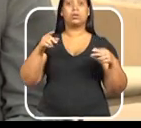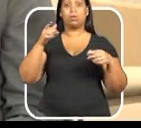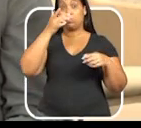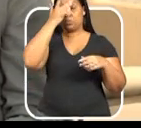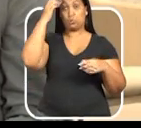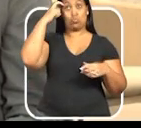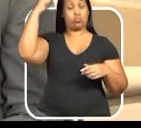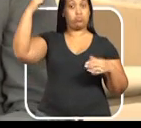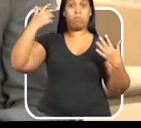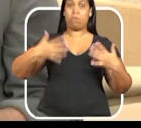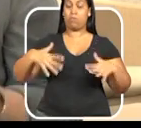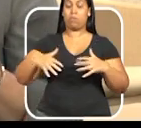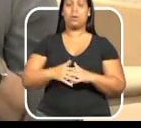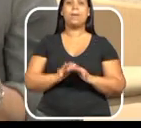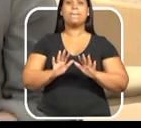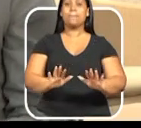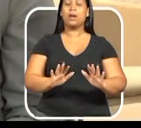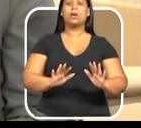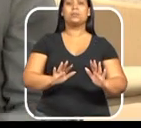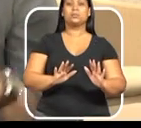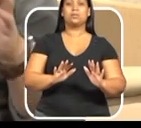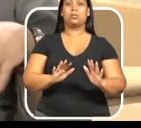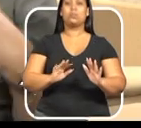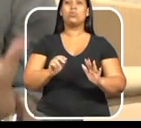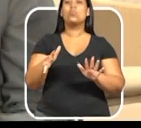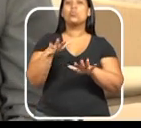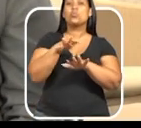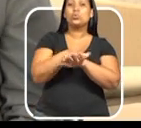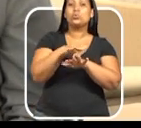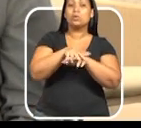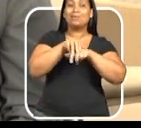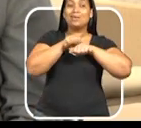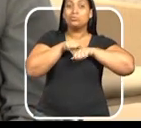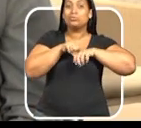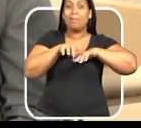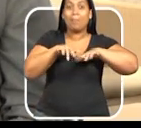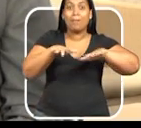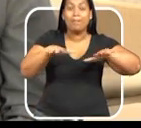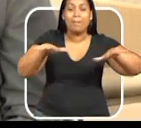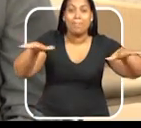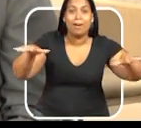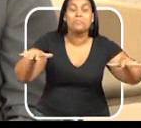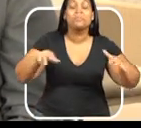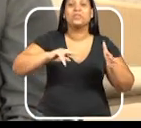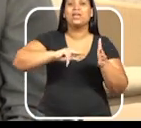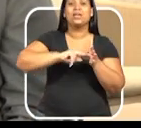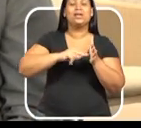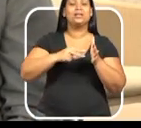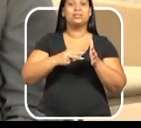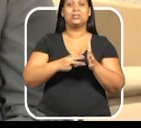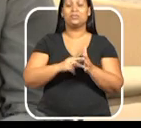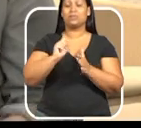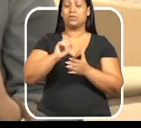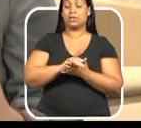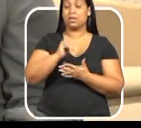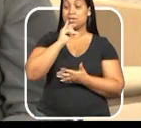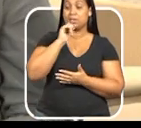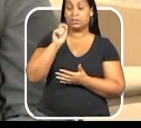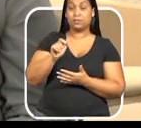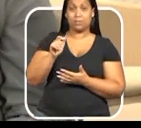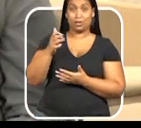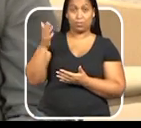superdotação, né? Mas o conceito de inclusão ele é muito mais amplo, né? Ele significa, por exemplo, o que a gente